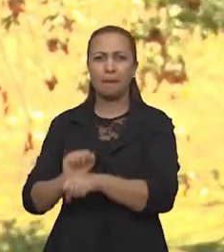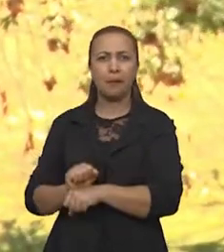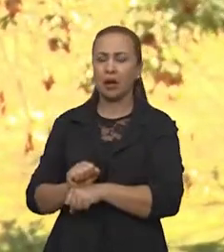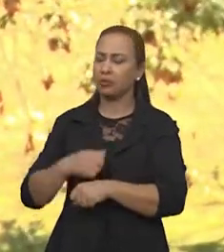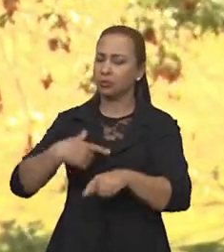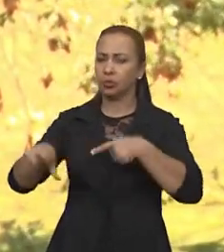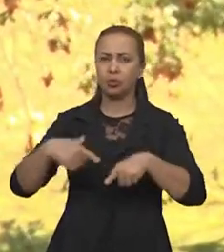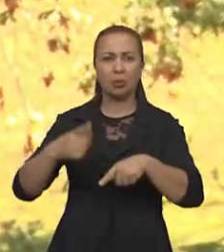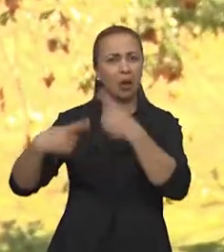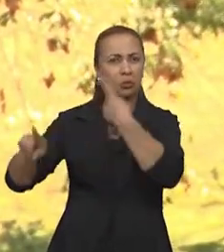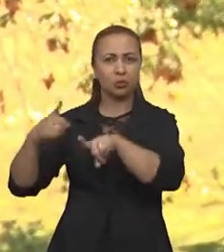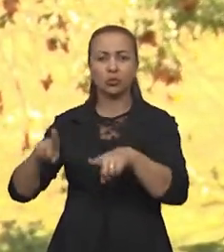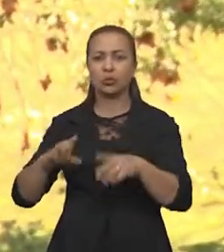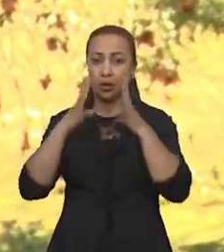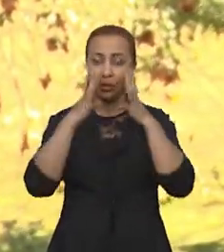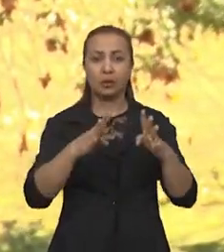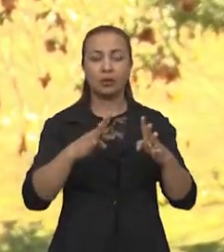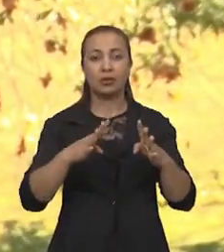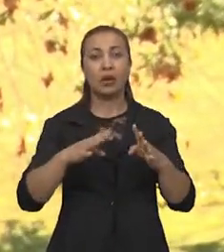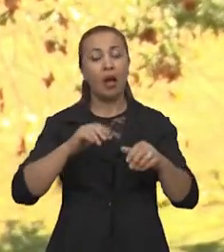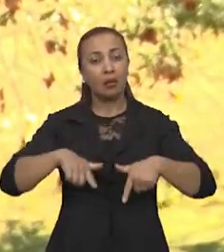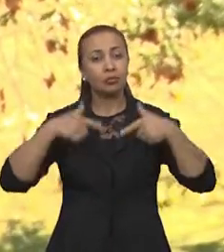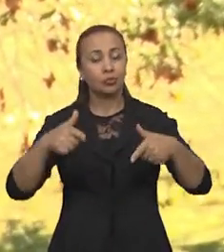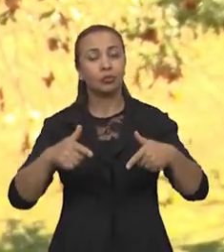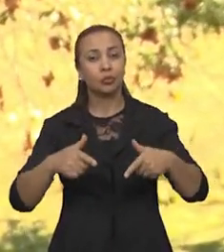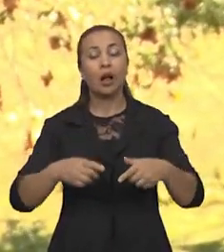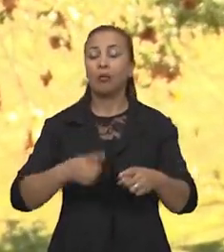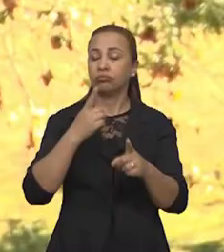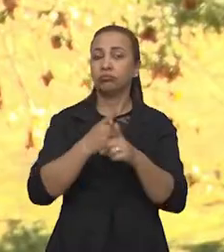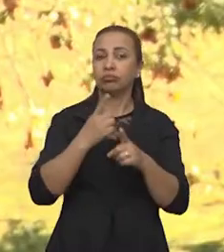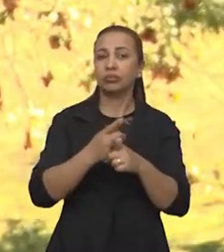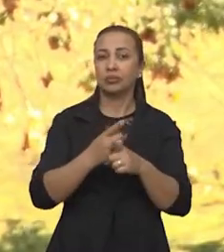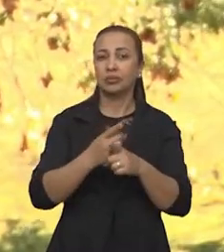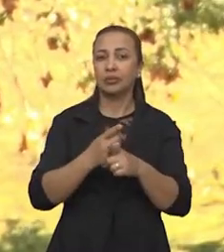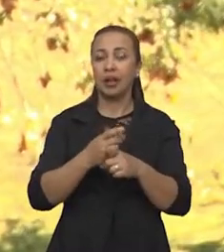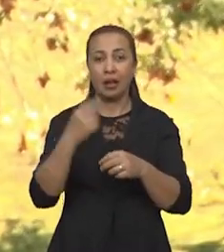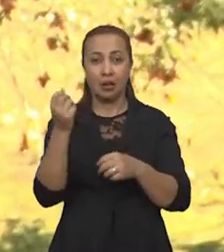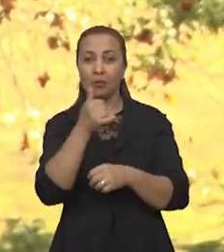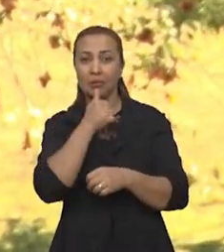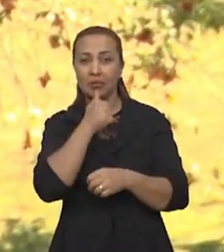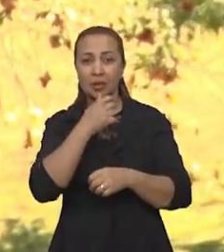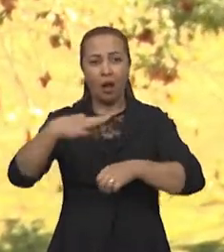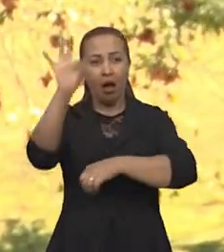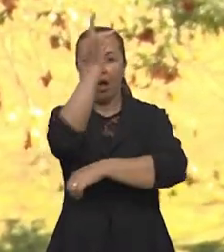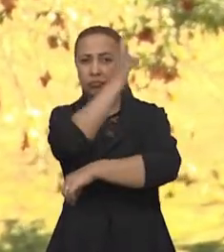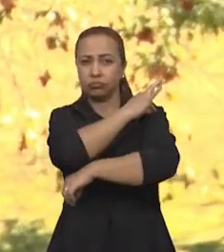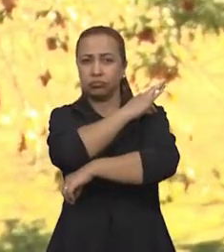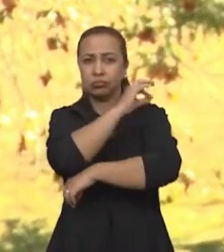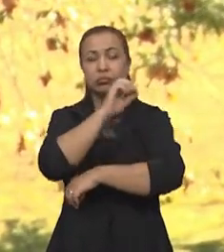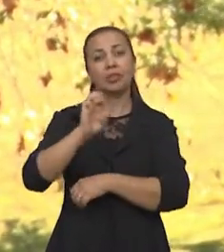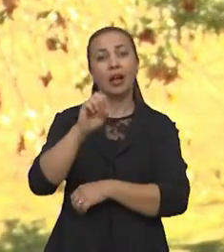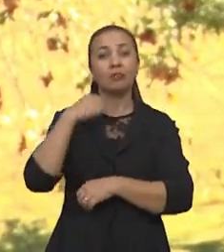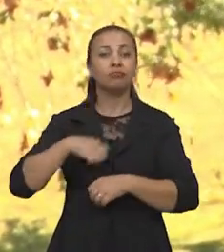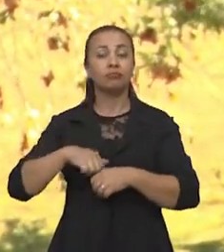diversas atuações e estão atentos aos desafios a serem vencidos. A exemplo do combate ao Aedes aegypti. Cientistas